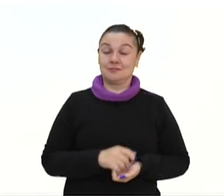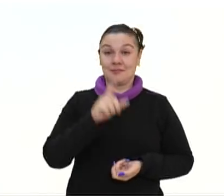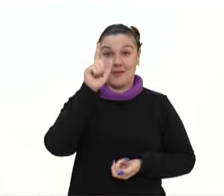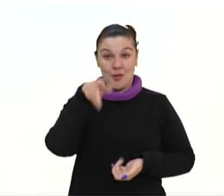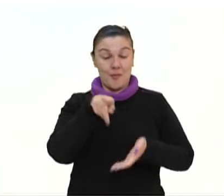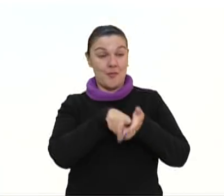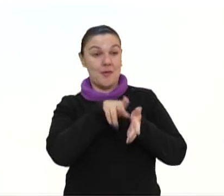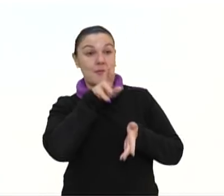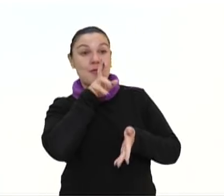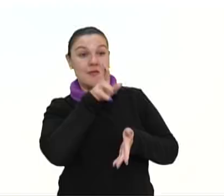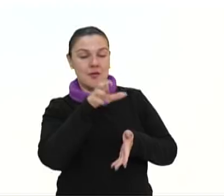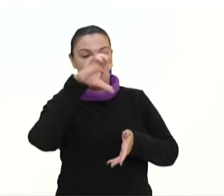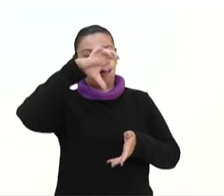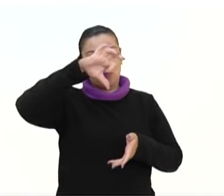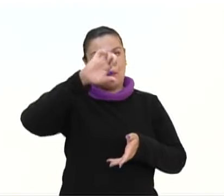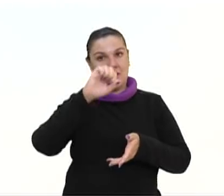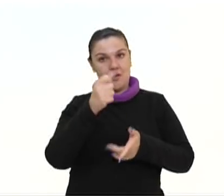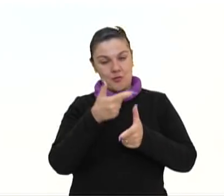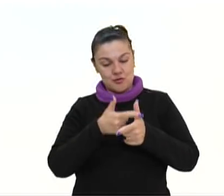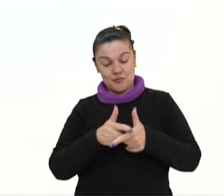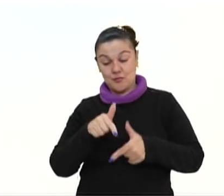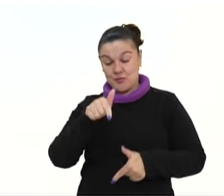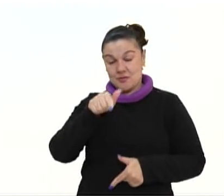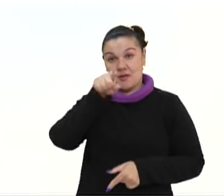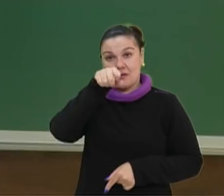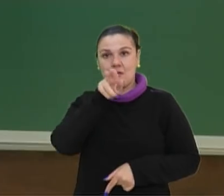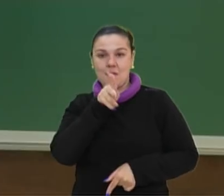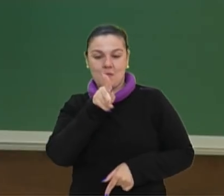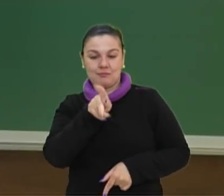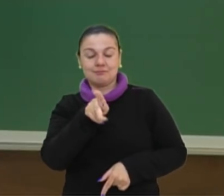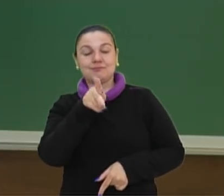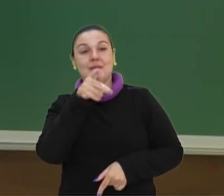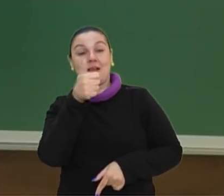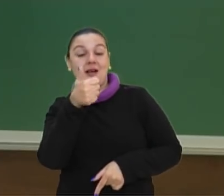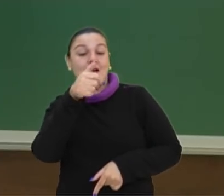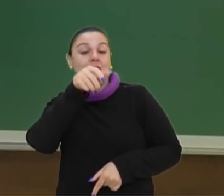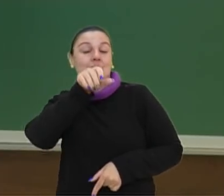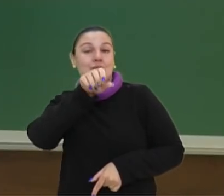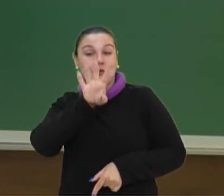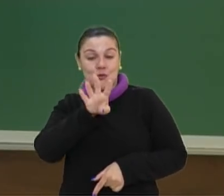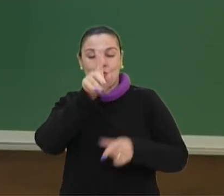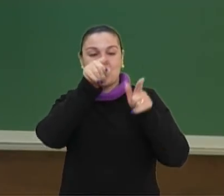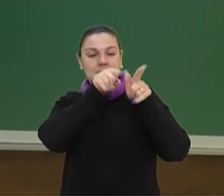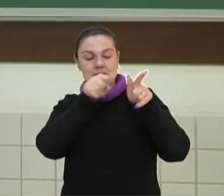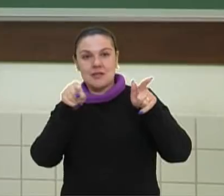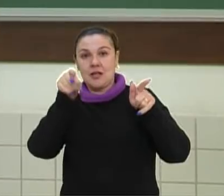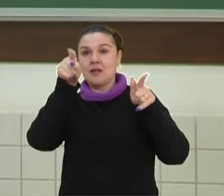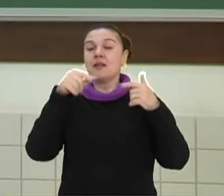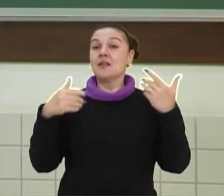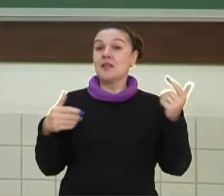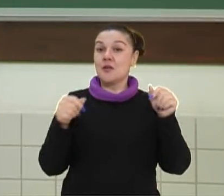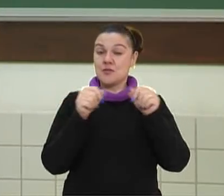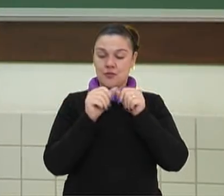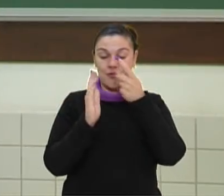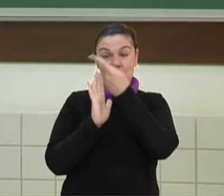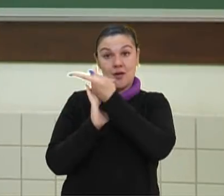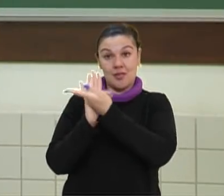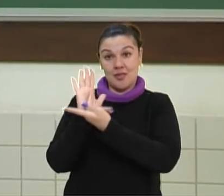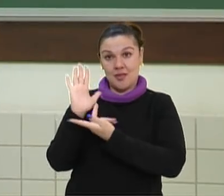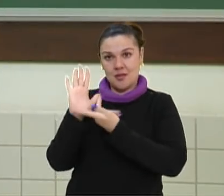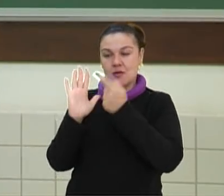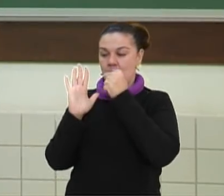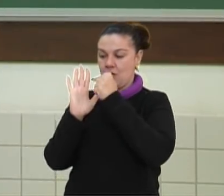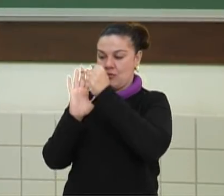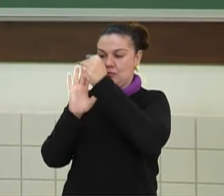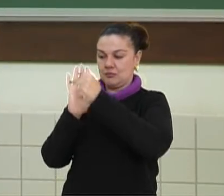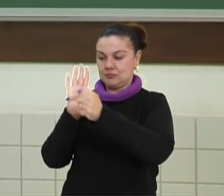resultado é 98 divididos por 7, que vai dar 14 lados. O que significa isso? Significa que o polígono